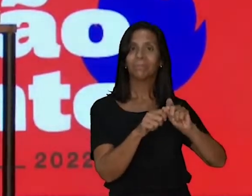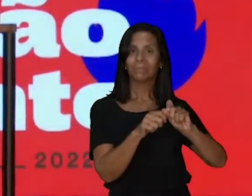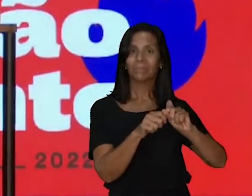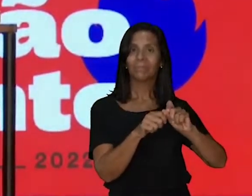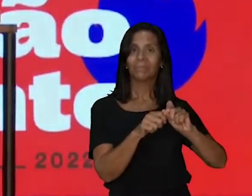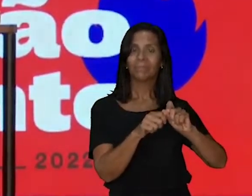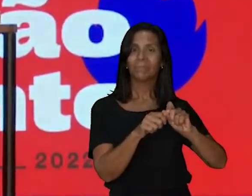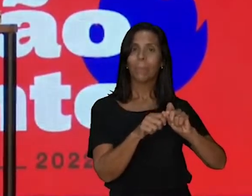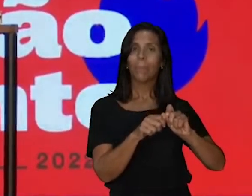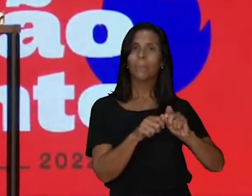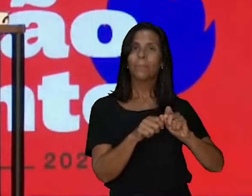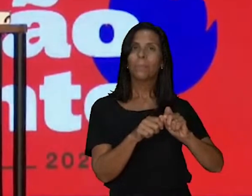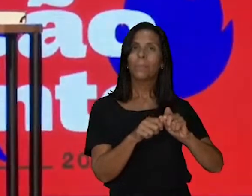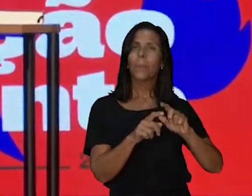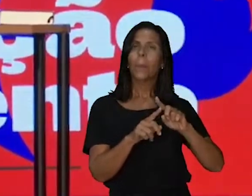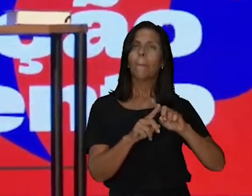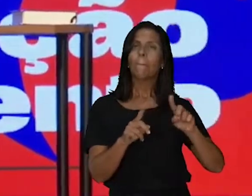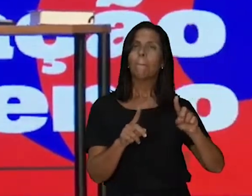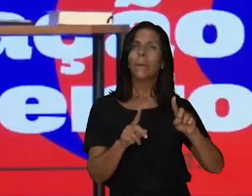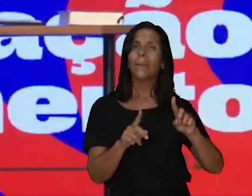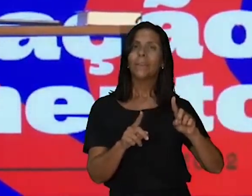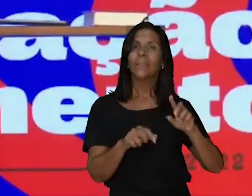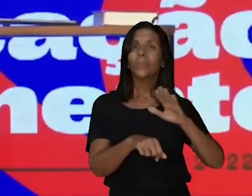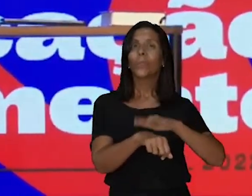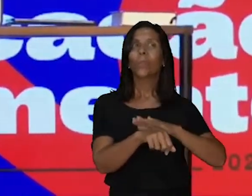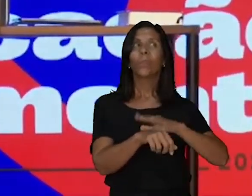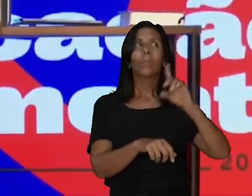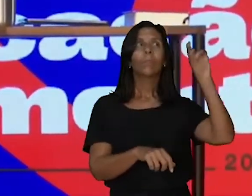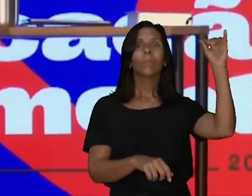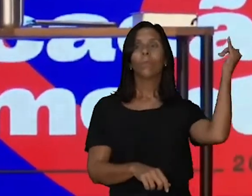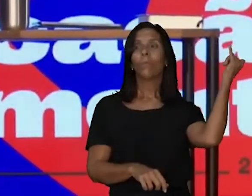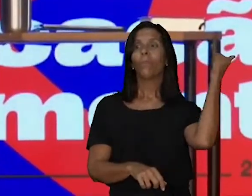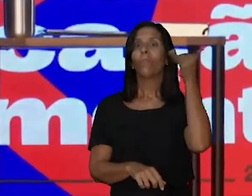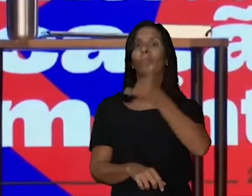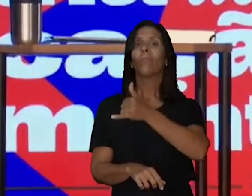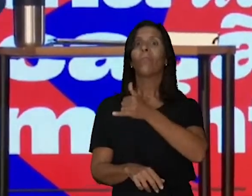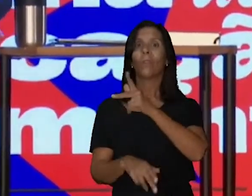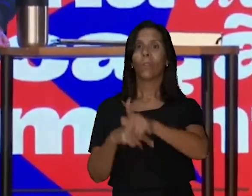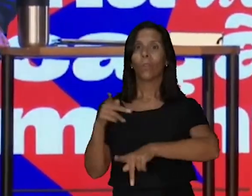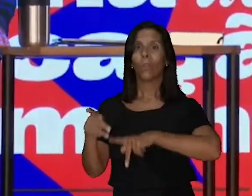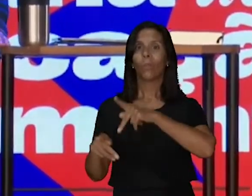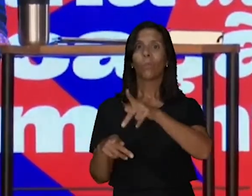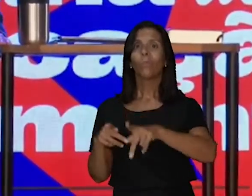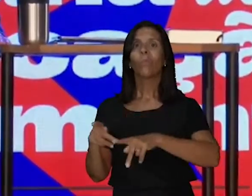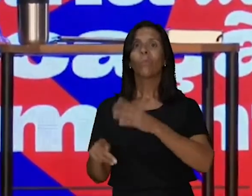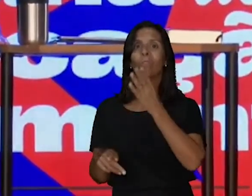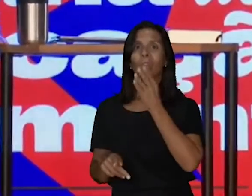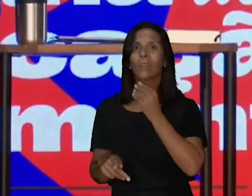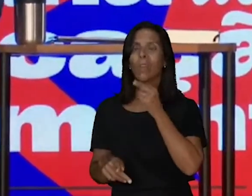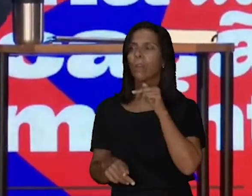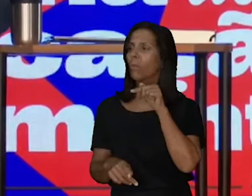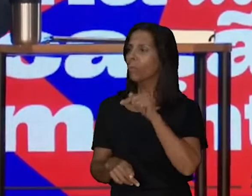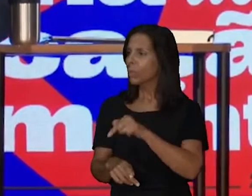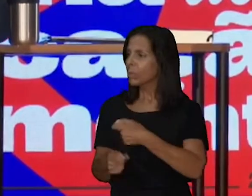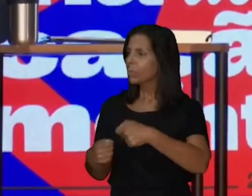Mas num momento o Senhor fala para o povo de Israel: esqueçam o que passou.